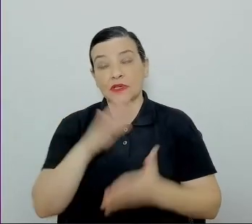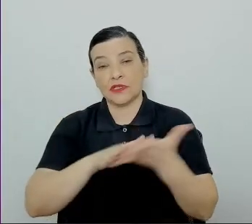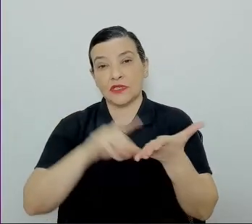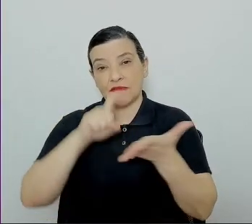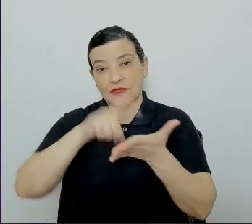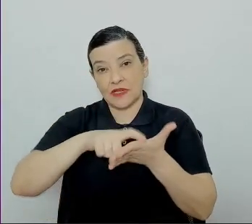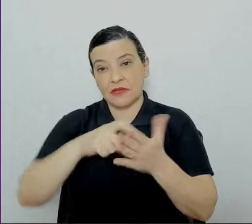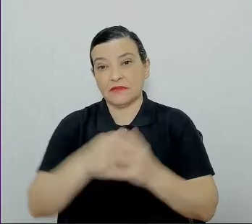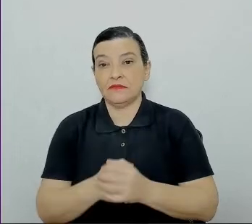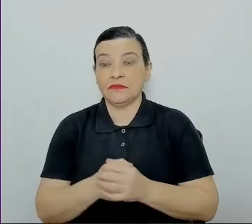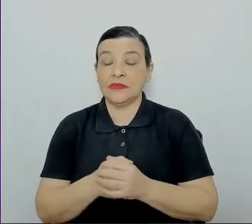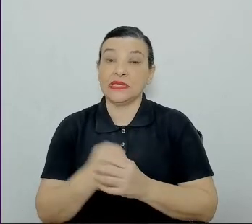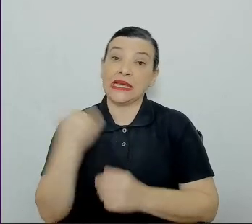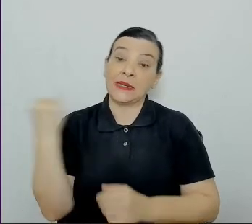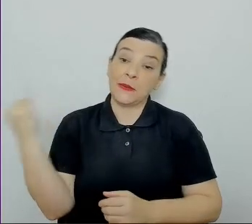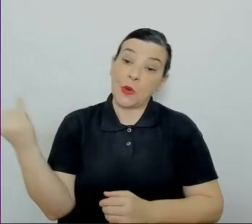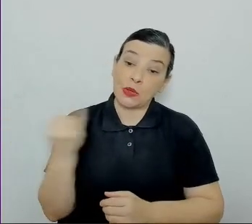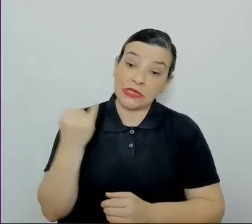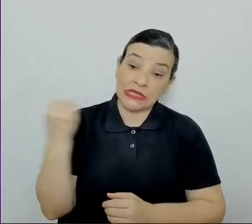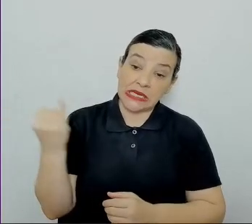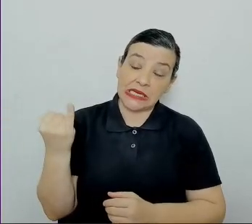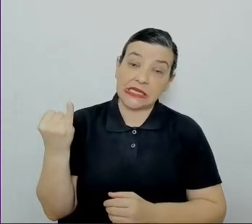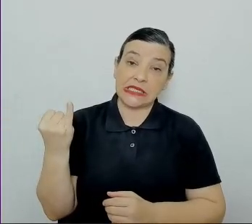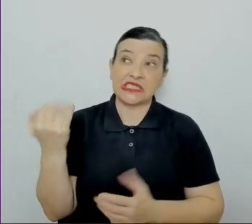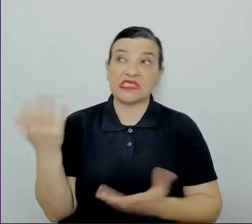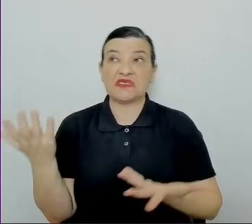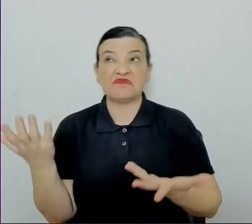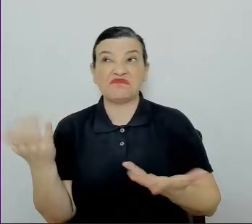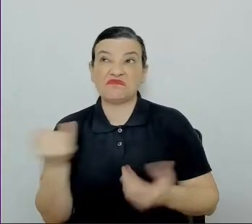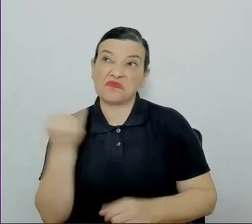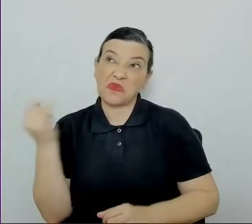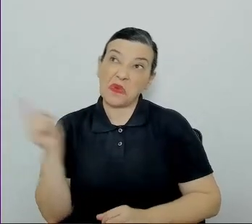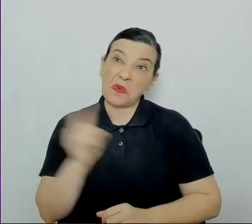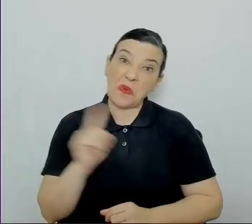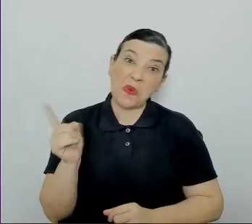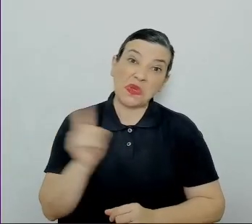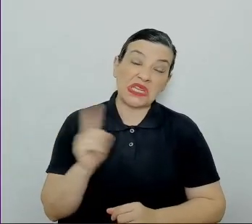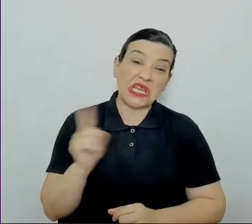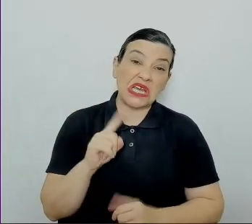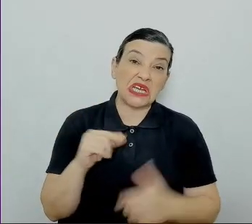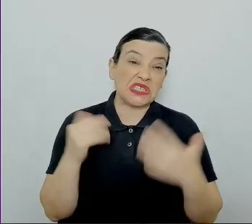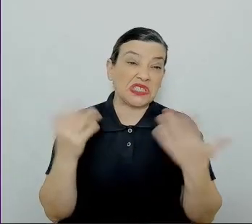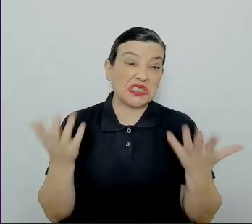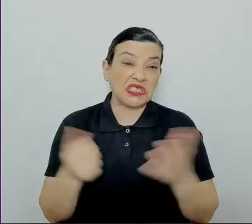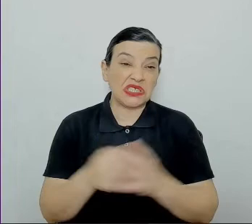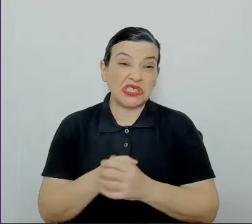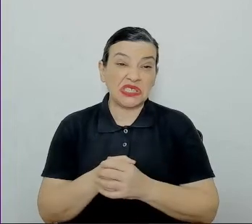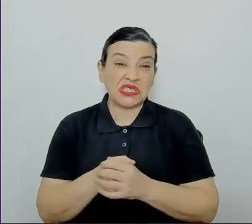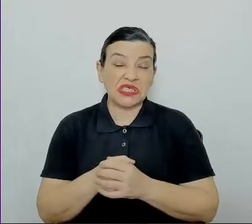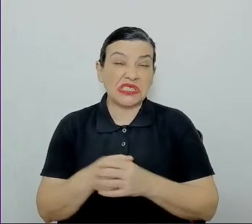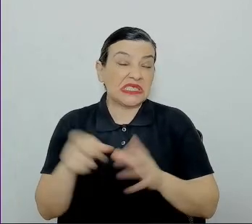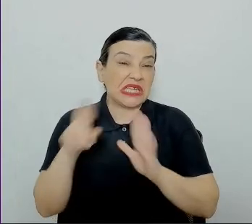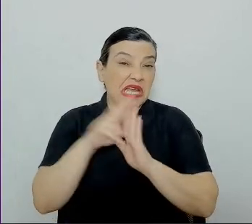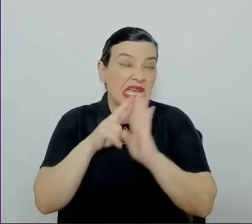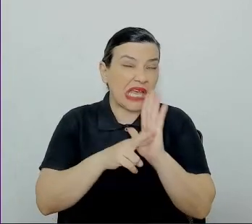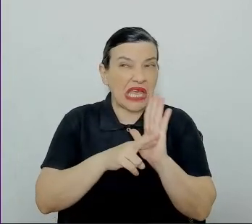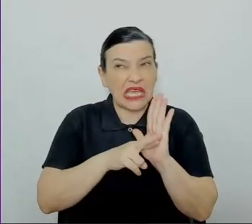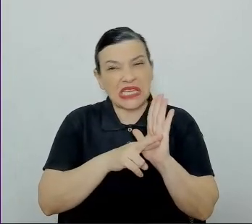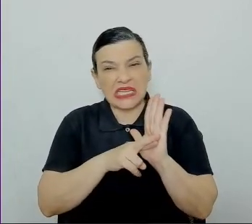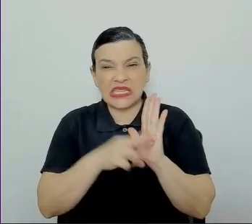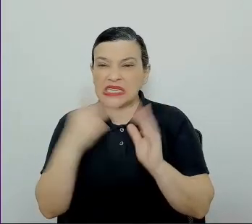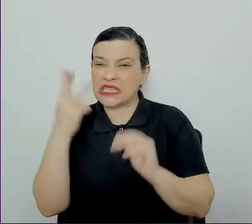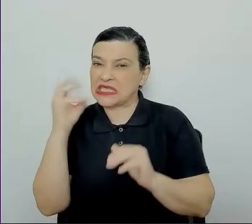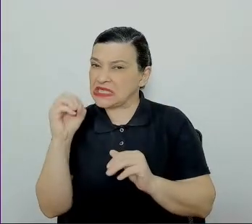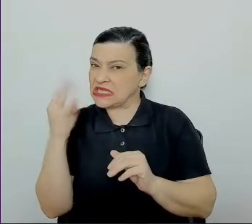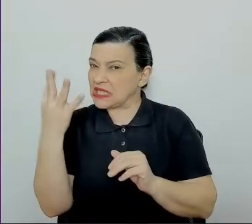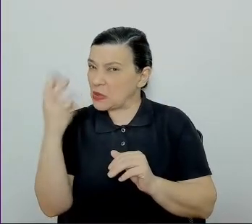se ela é muito importante para o usuário, se ela é pouco importante, média importante. Então, uma regrinha, assim, mais ou menos, de 30% a 40%